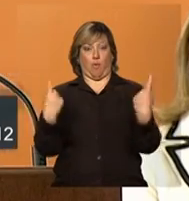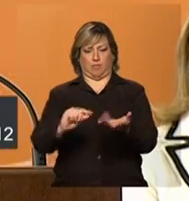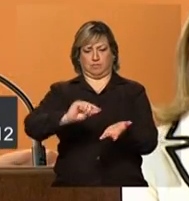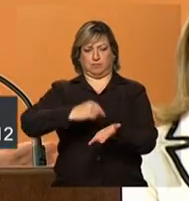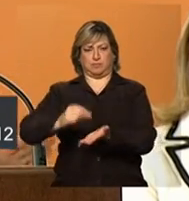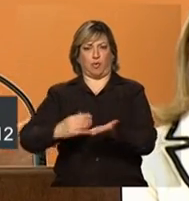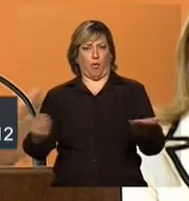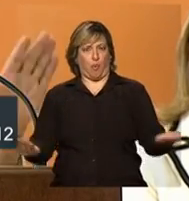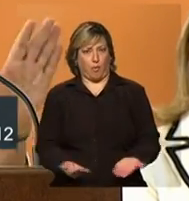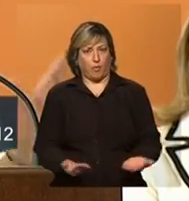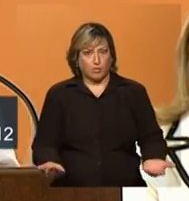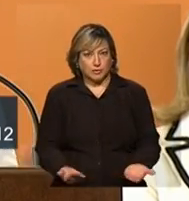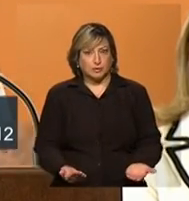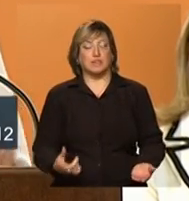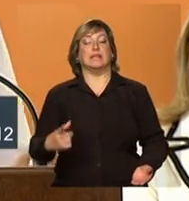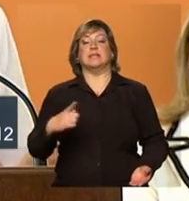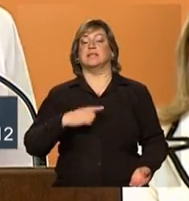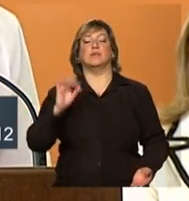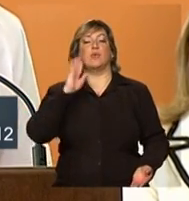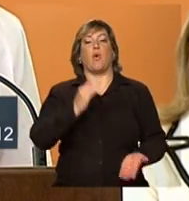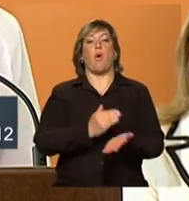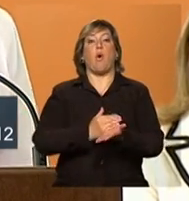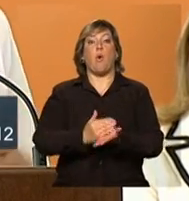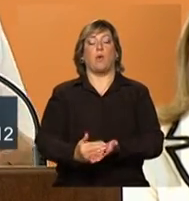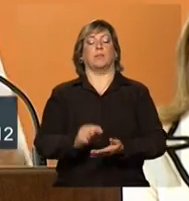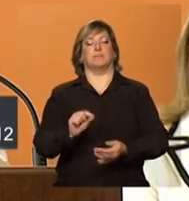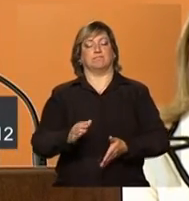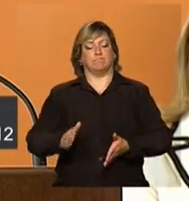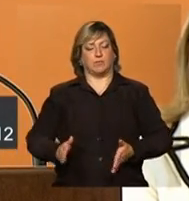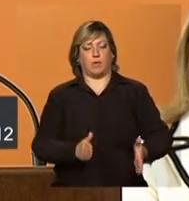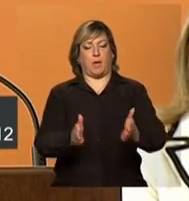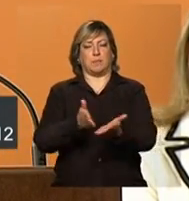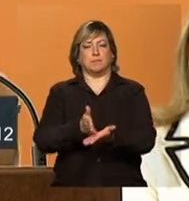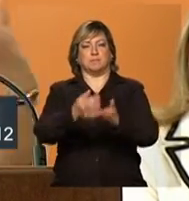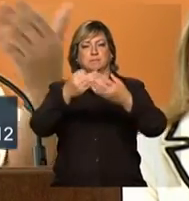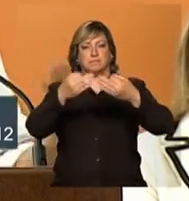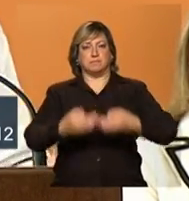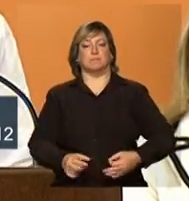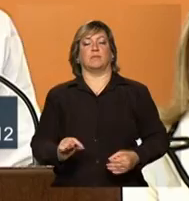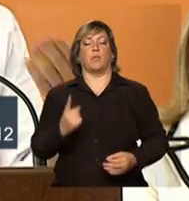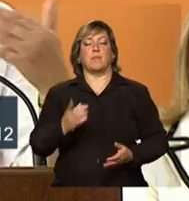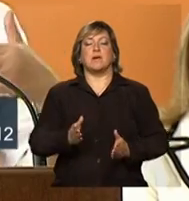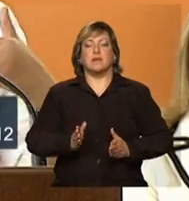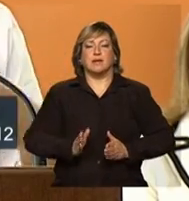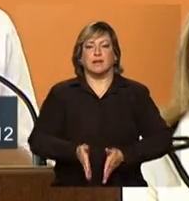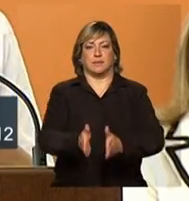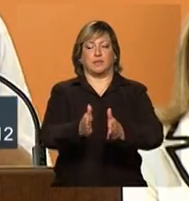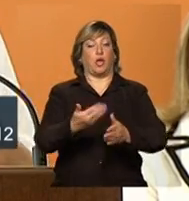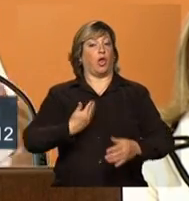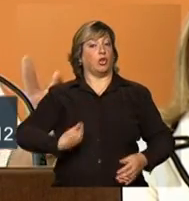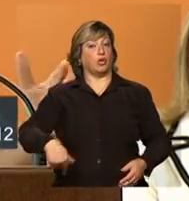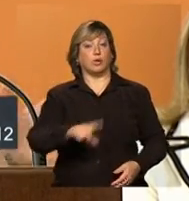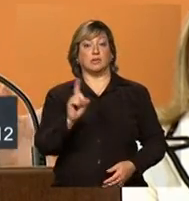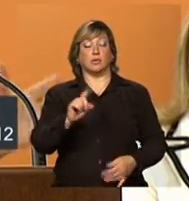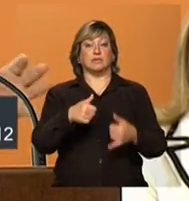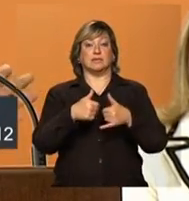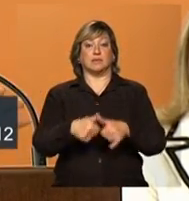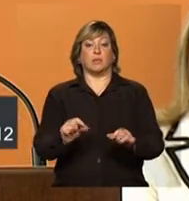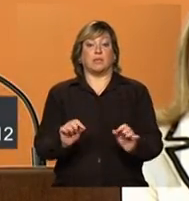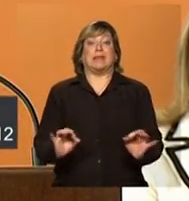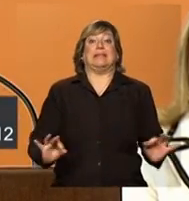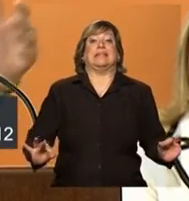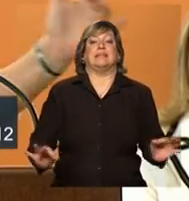estamos pura e simplesmente iniciando o caminho, iniciando uma caminhada. Nós não estamos